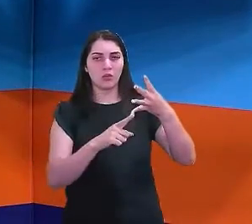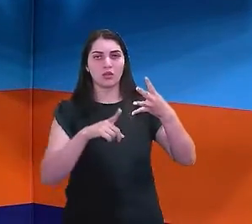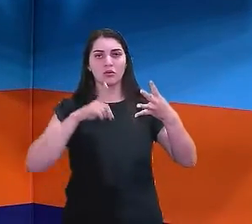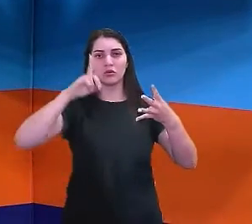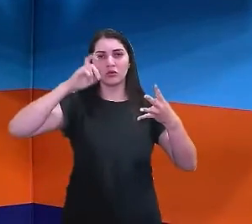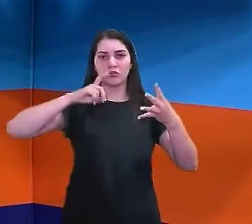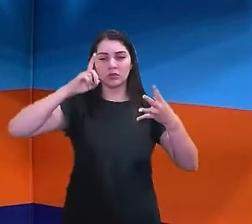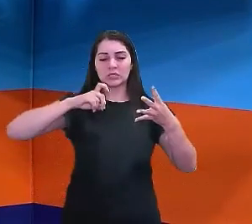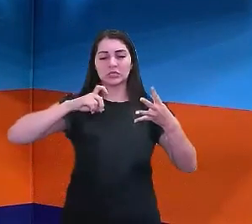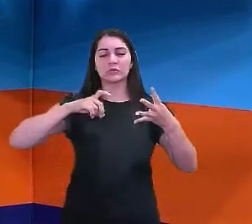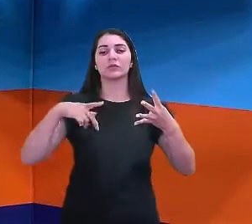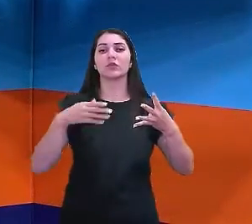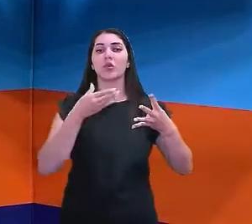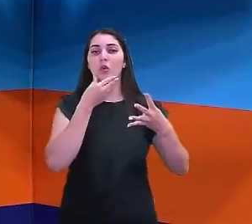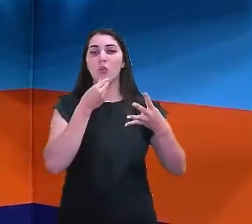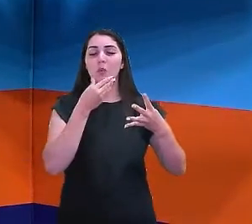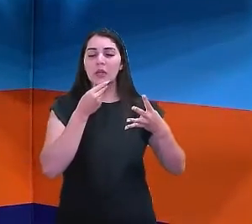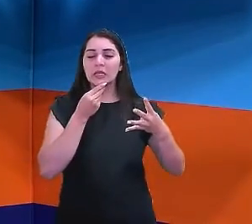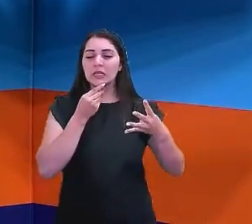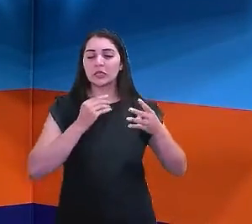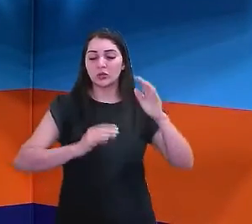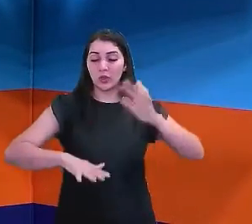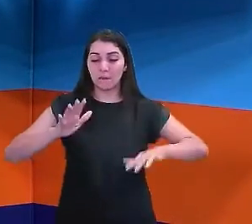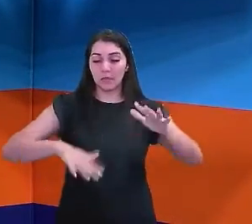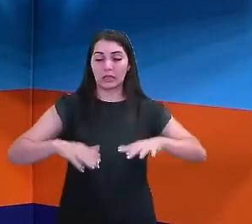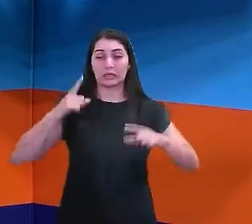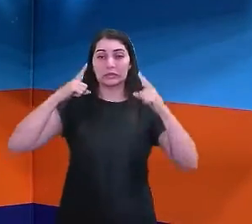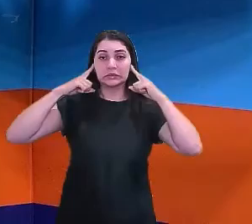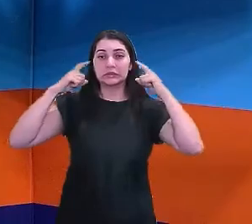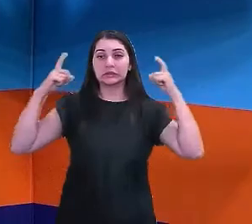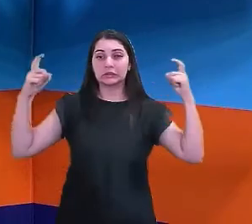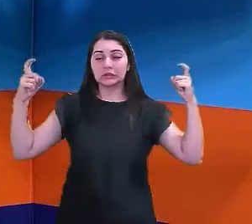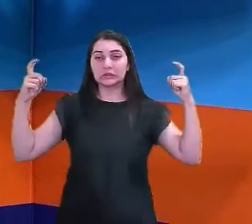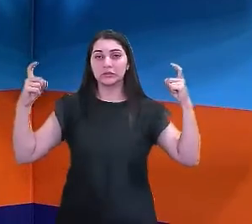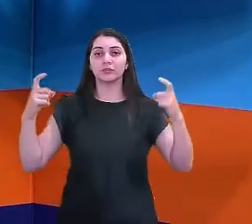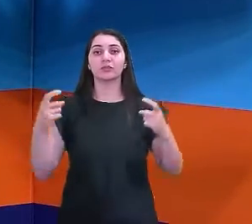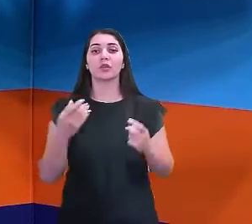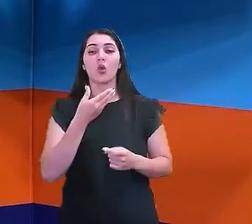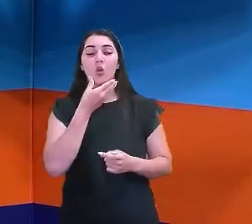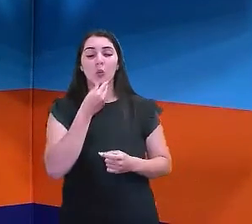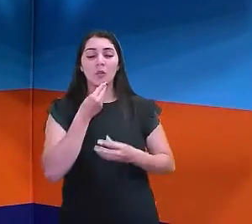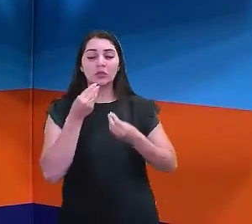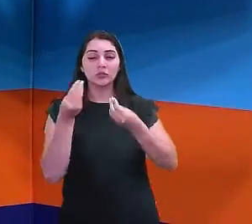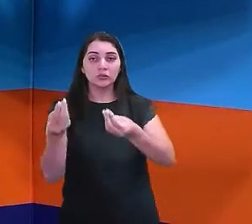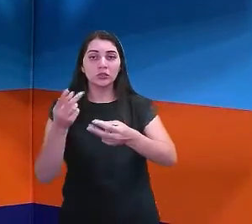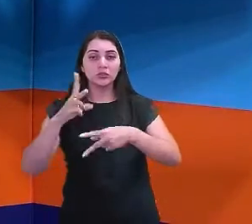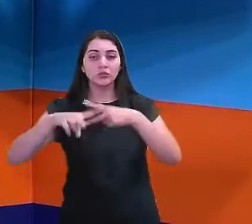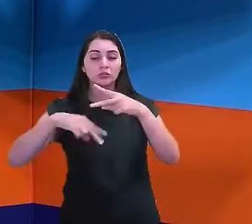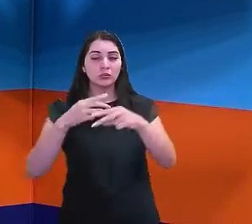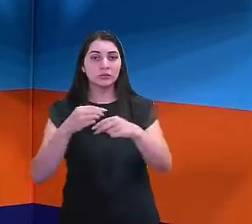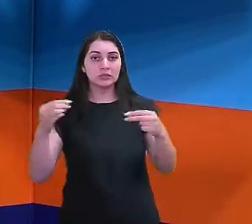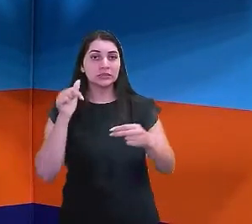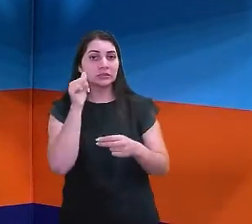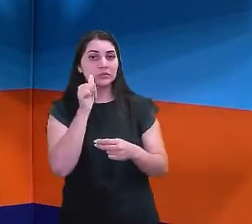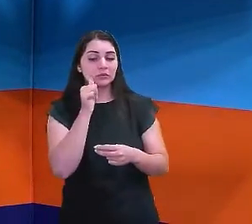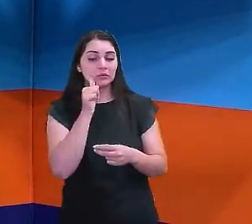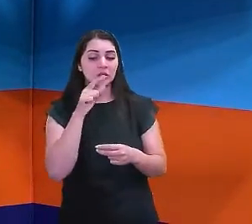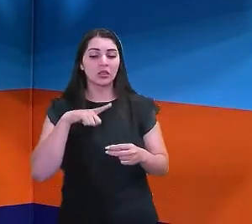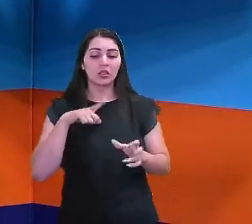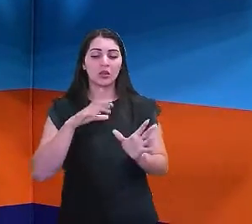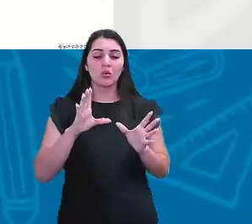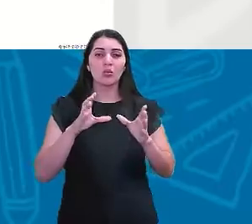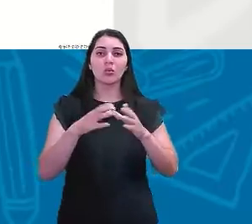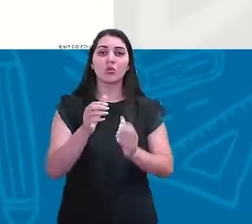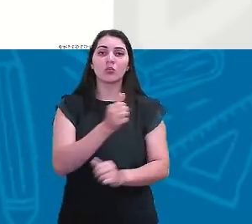menino tocando a bateria na maior altura. Eu tenho um menino dando presente a outra menina. Eu tenho um grupo de alunos